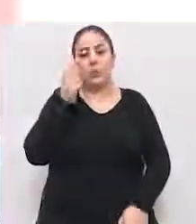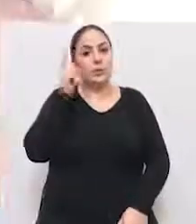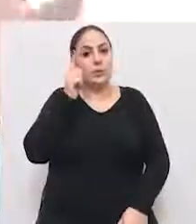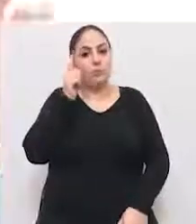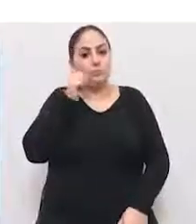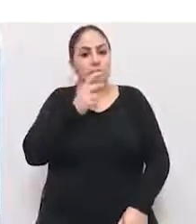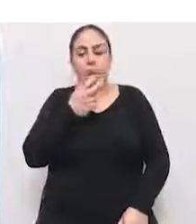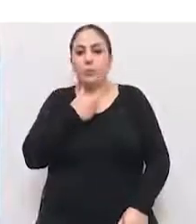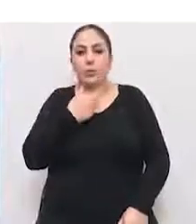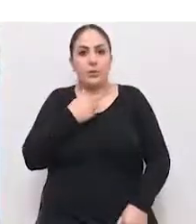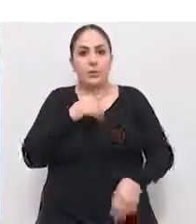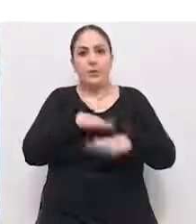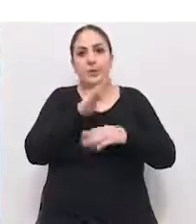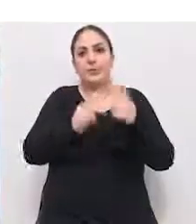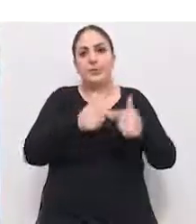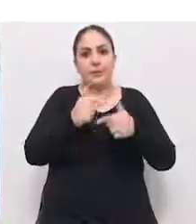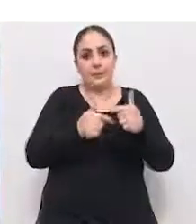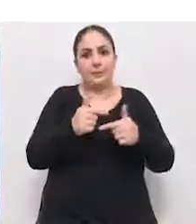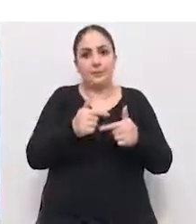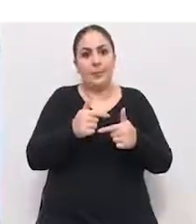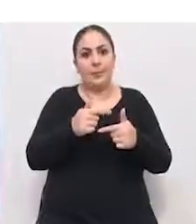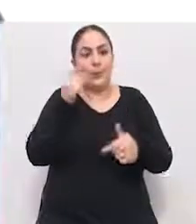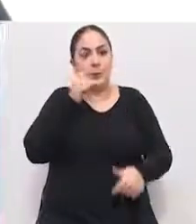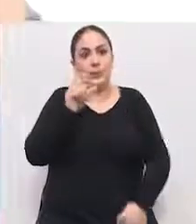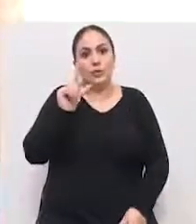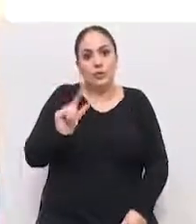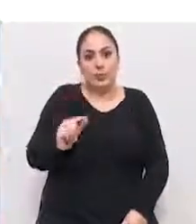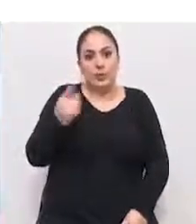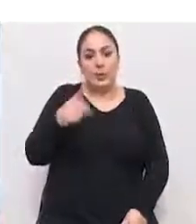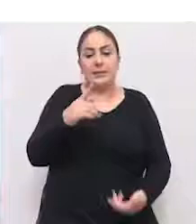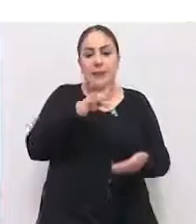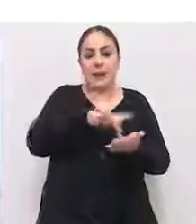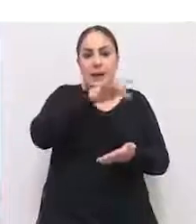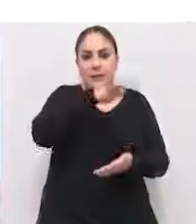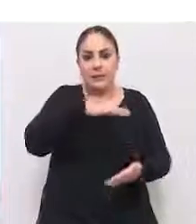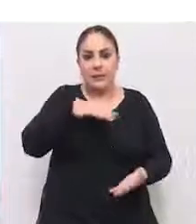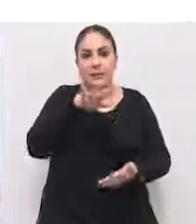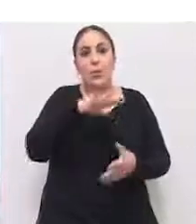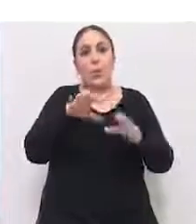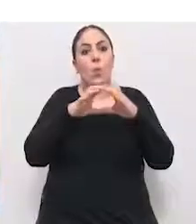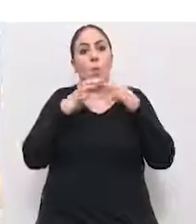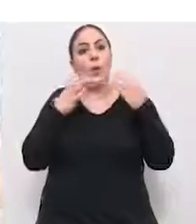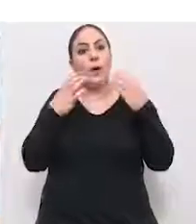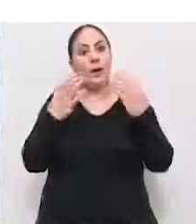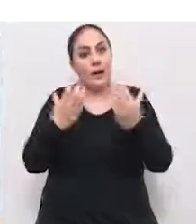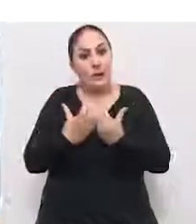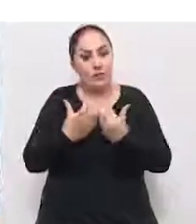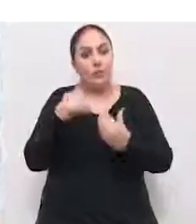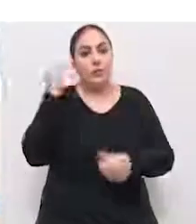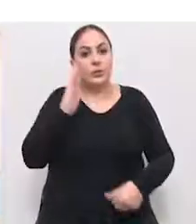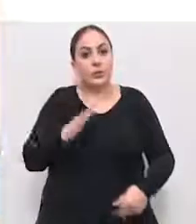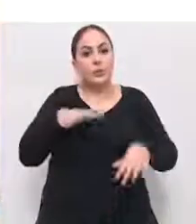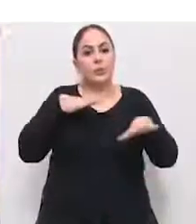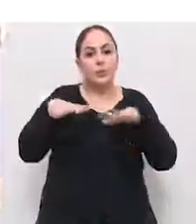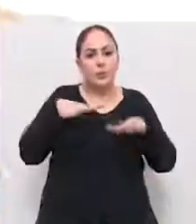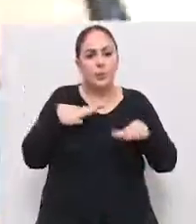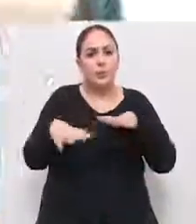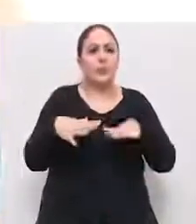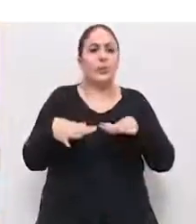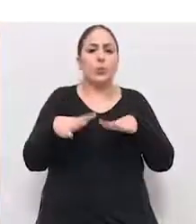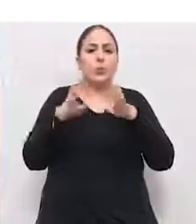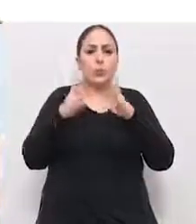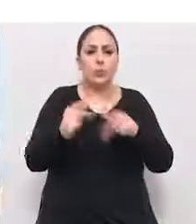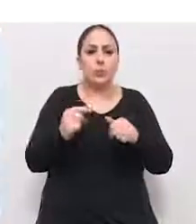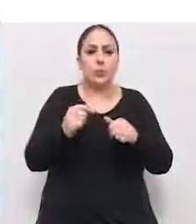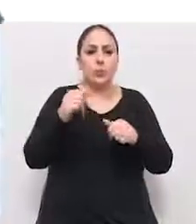cultura não puderam mais trabalhar. Para amenizar essa situação, o Congresso Nacional se movimentou,